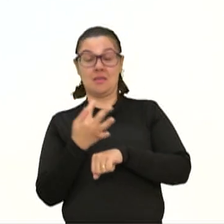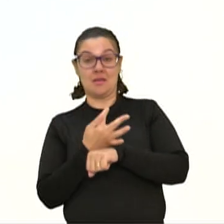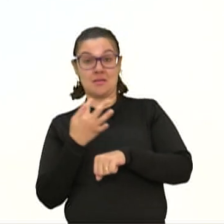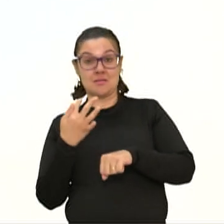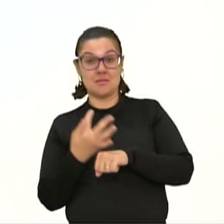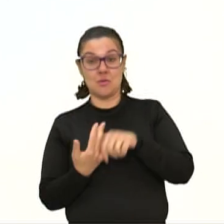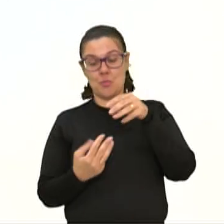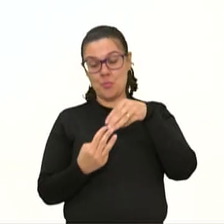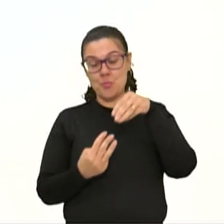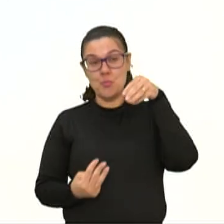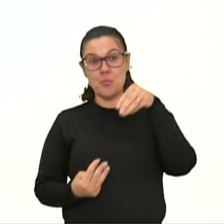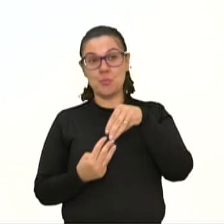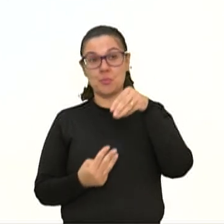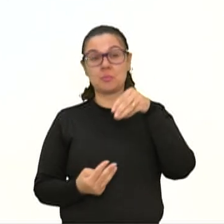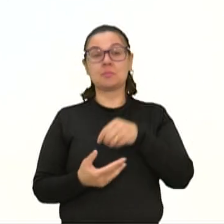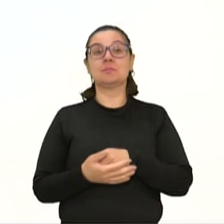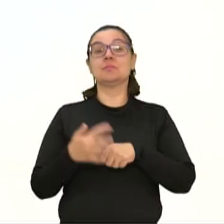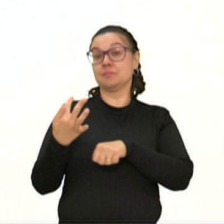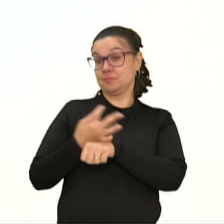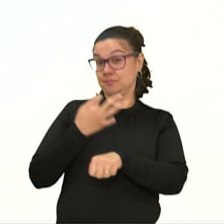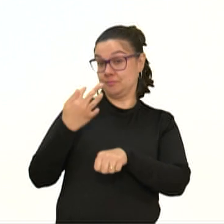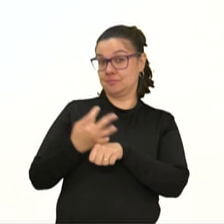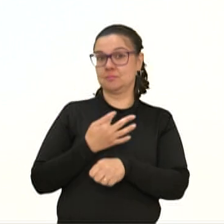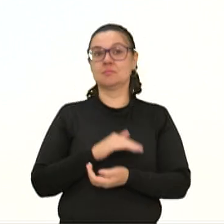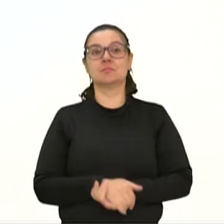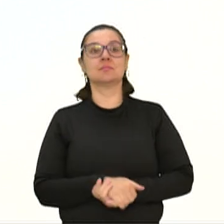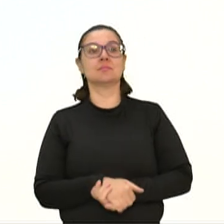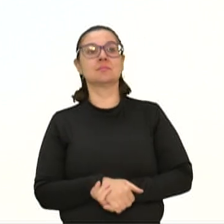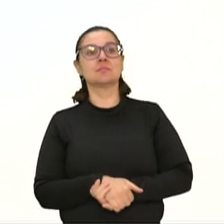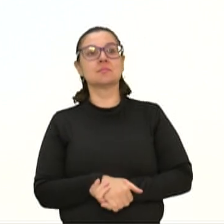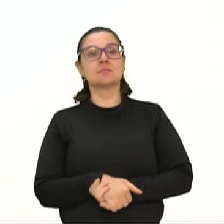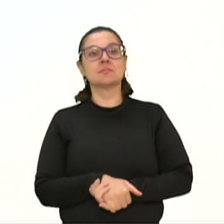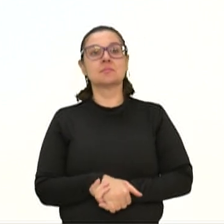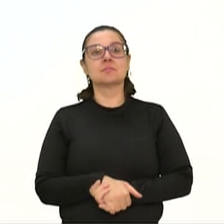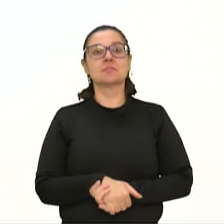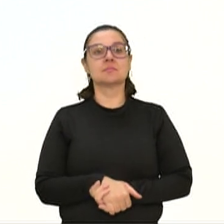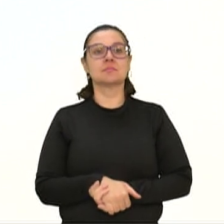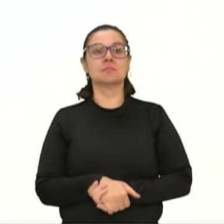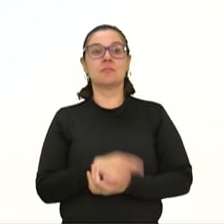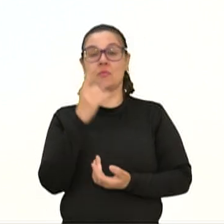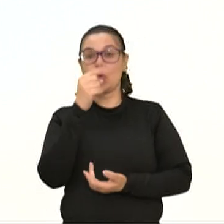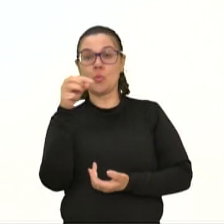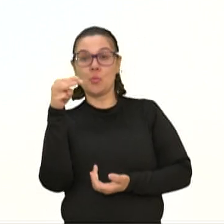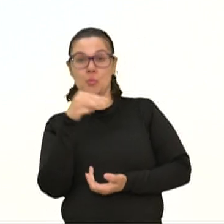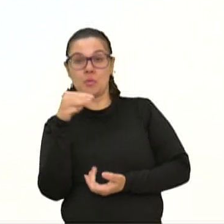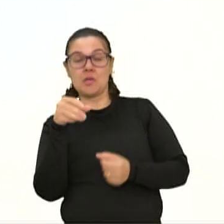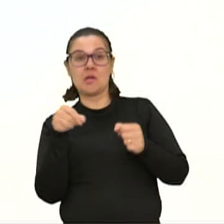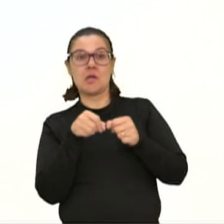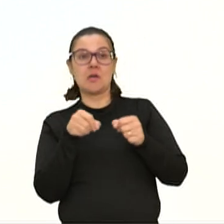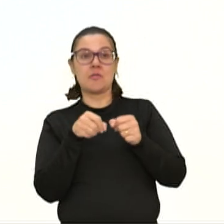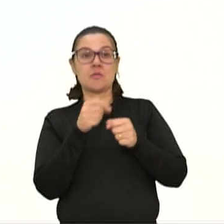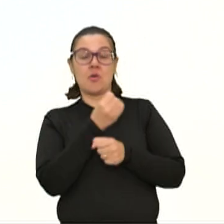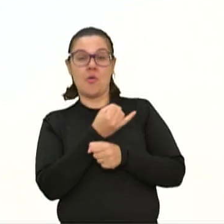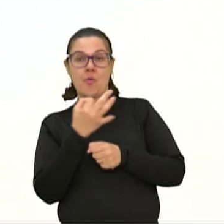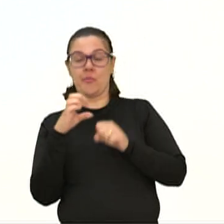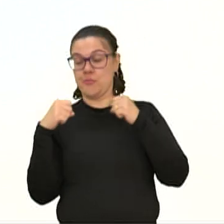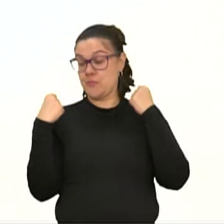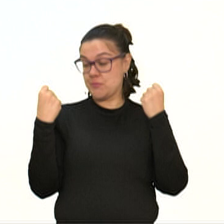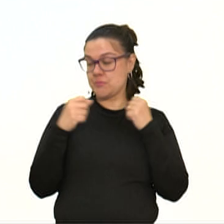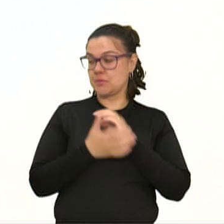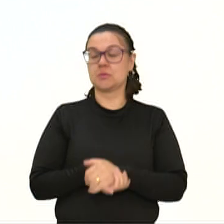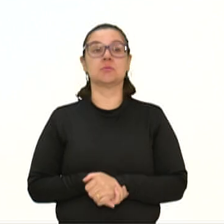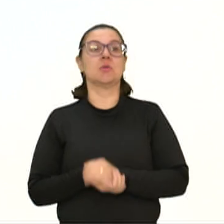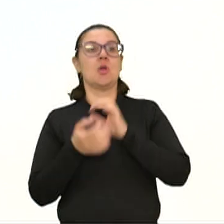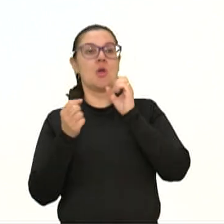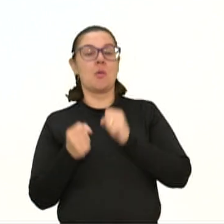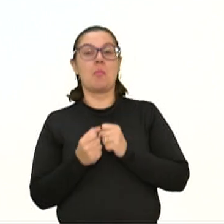O teste neuromuscular, que é o teste de resistência, que é assim, você tem 1 minuto para executar alguns exercícios.